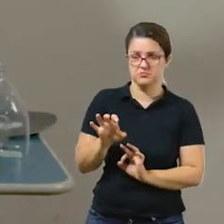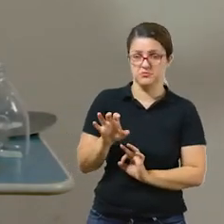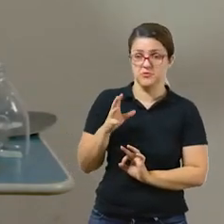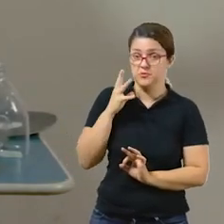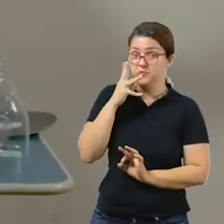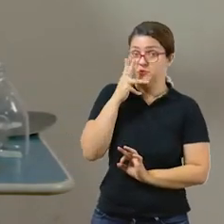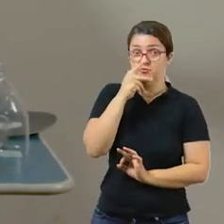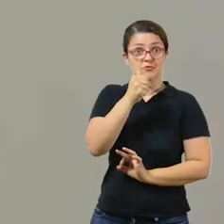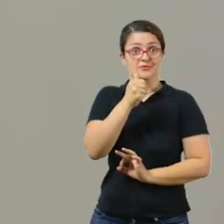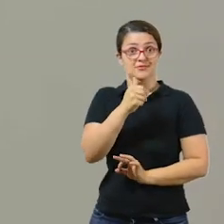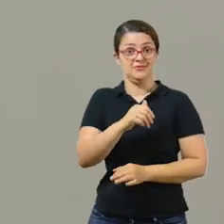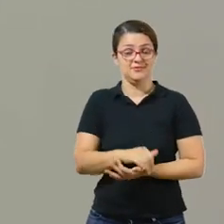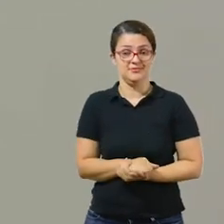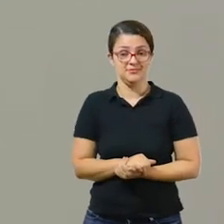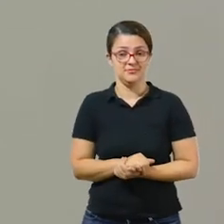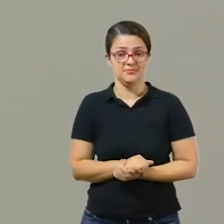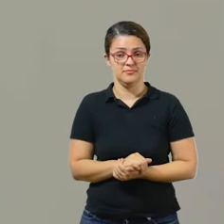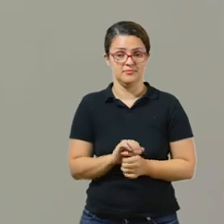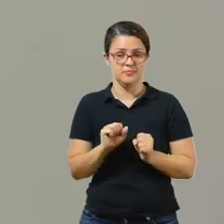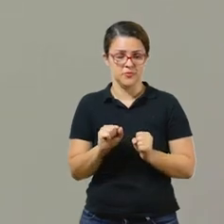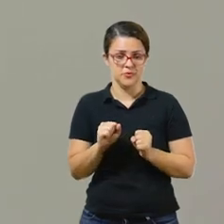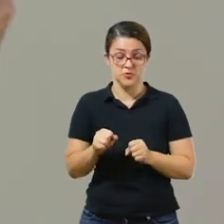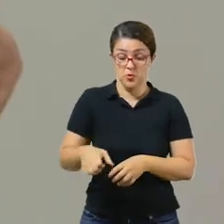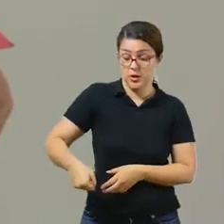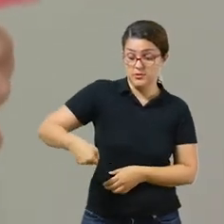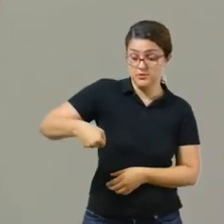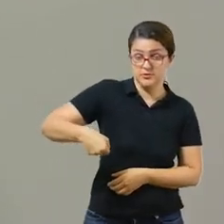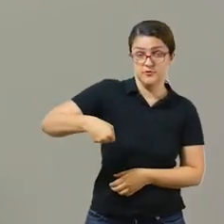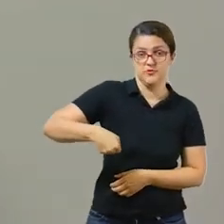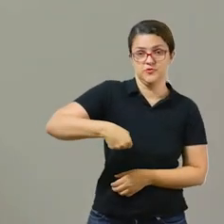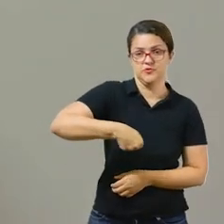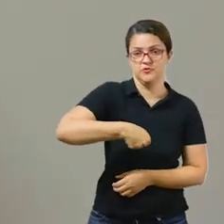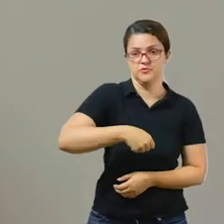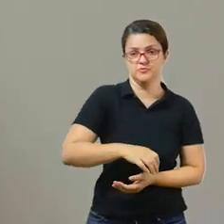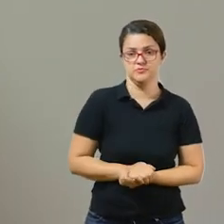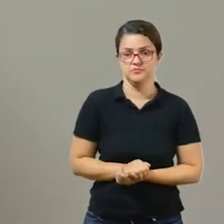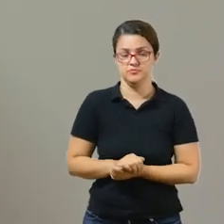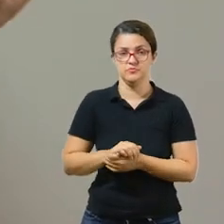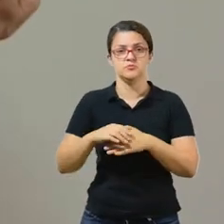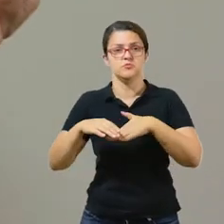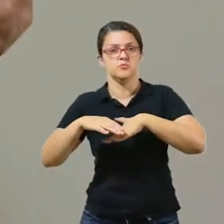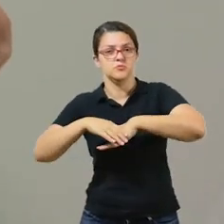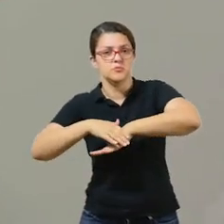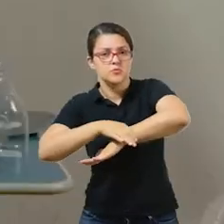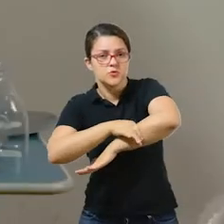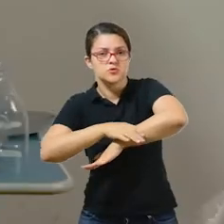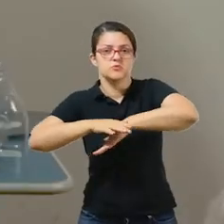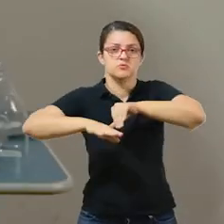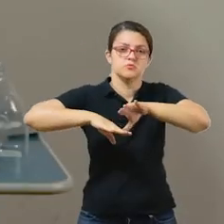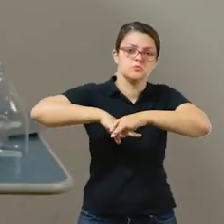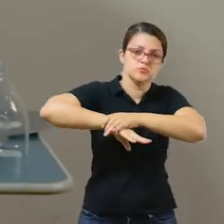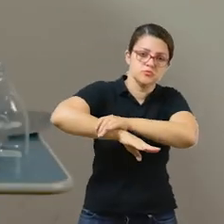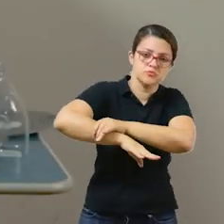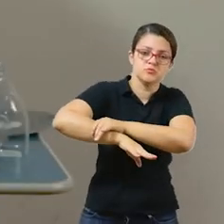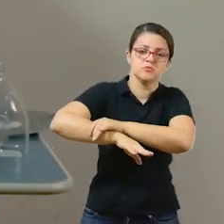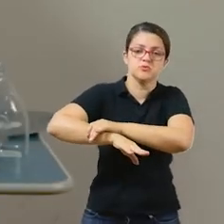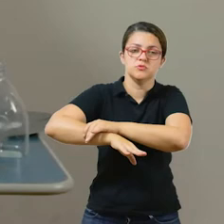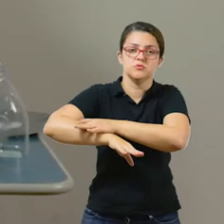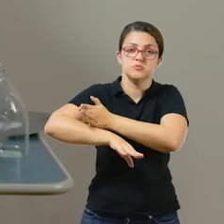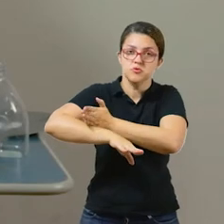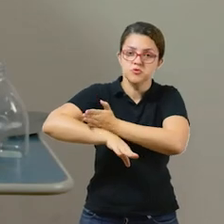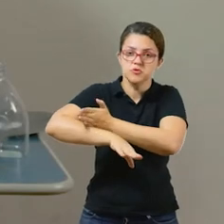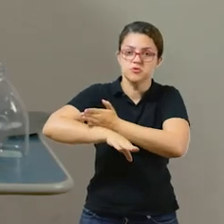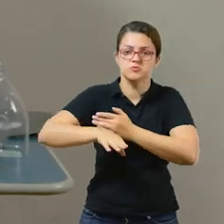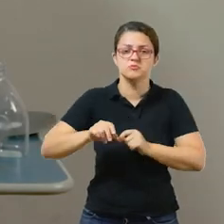ela mais bonitinha ainda, né? Coloca também uma cestinha, as botinhas dela. E quem é que faz